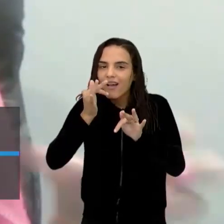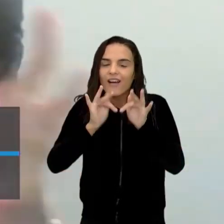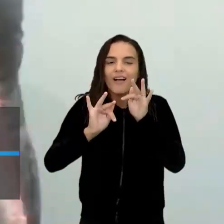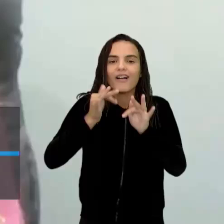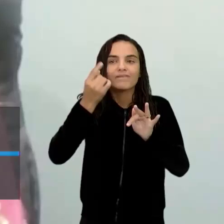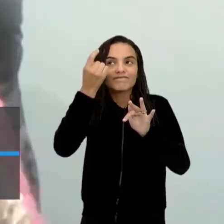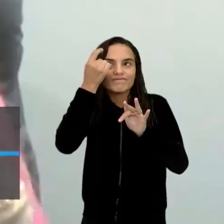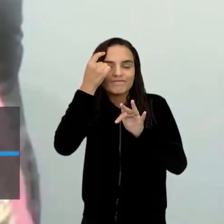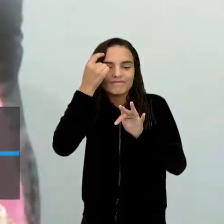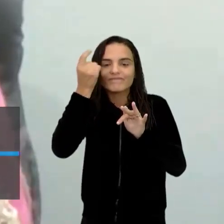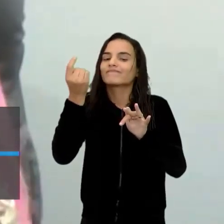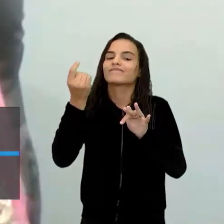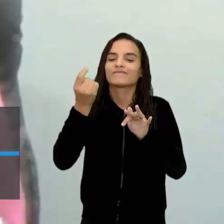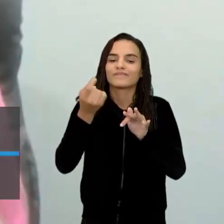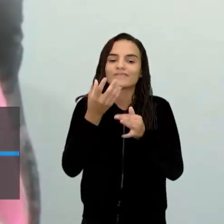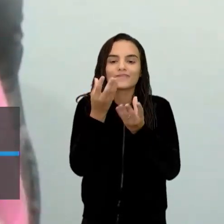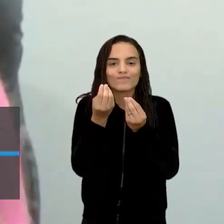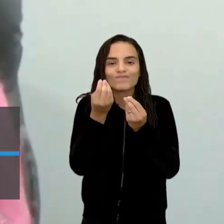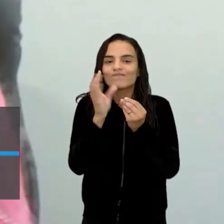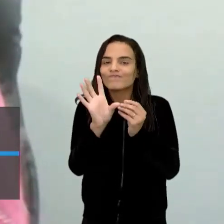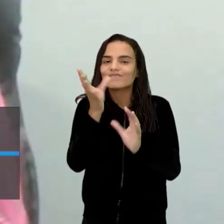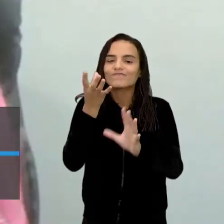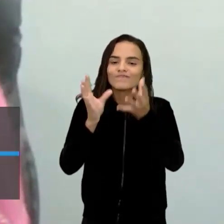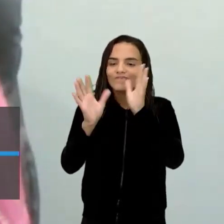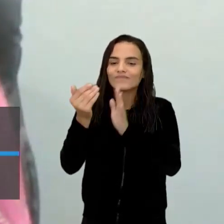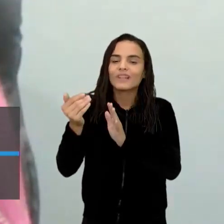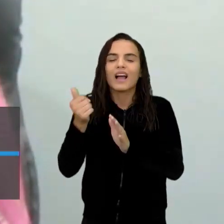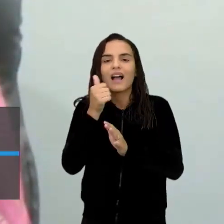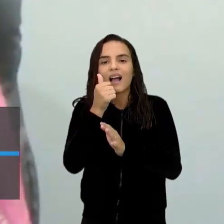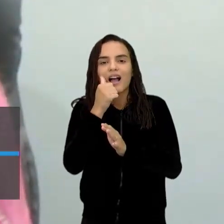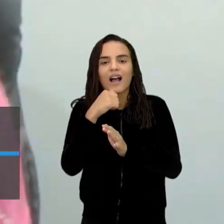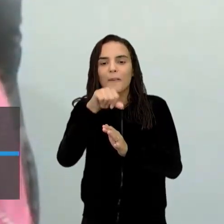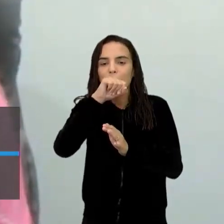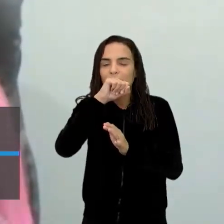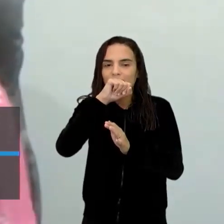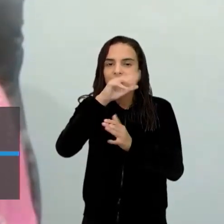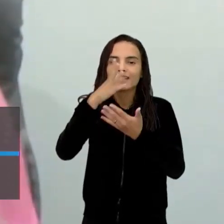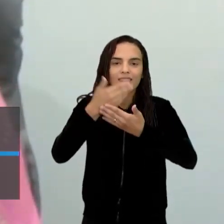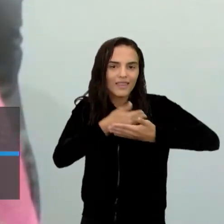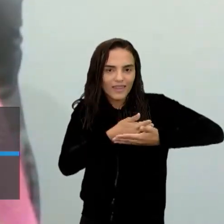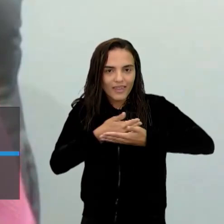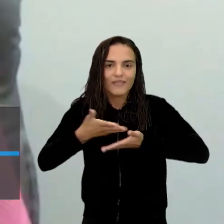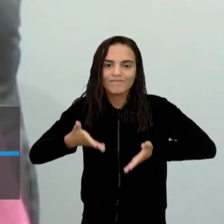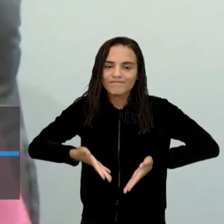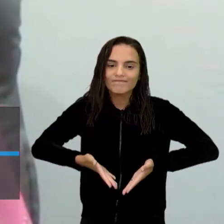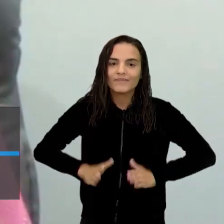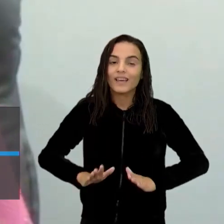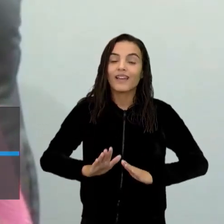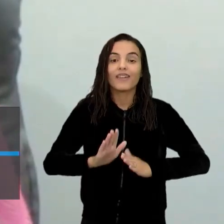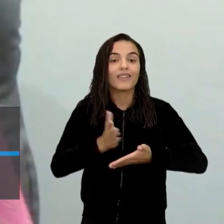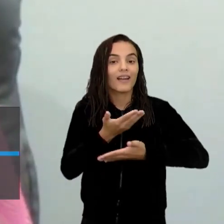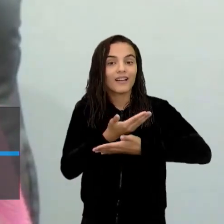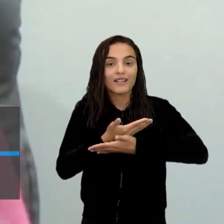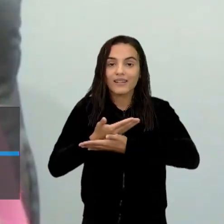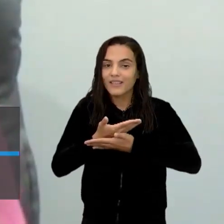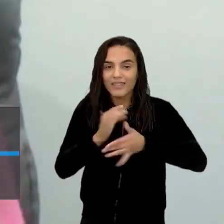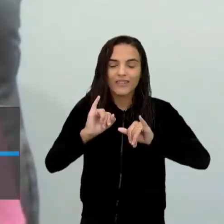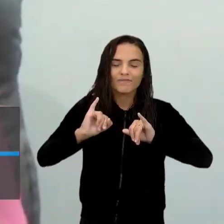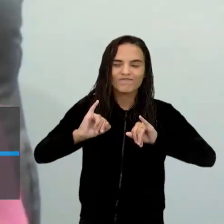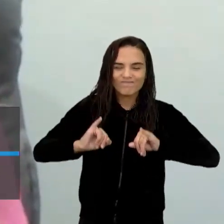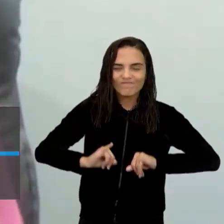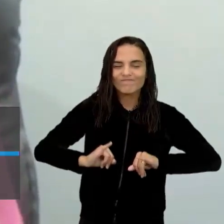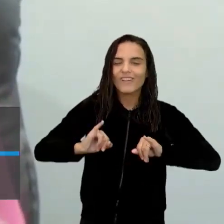acontecer essa anóxia por muito tempo, a mãe estar em trabalho de parto, a criança entrar em sofrimento, e